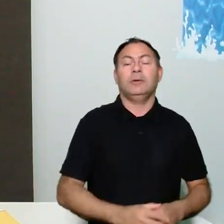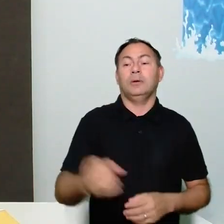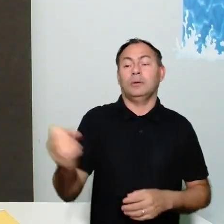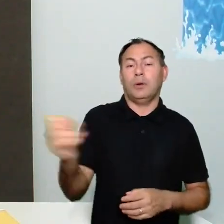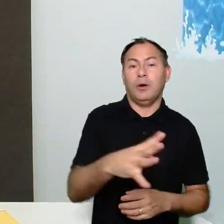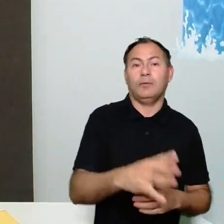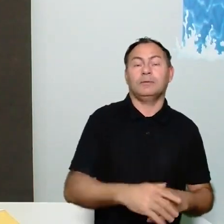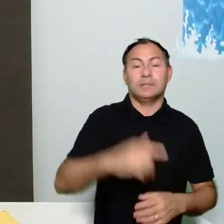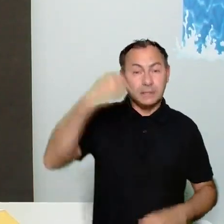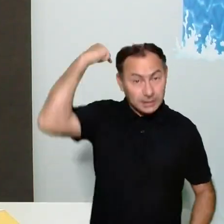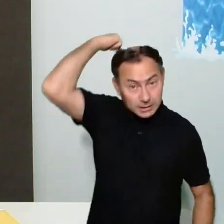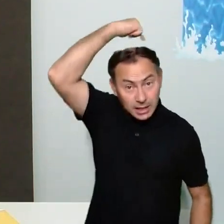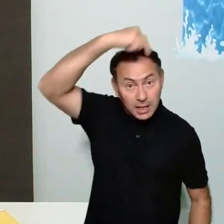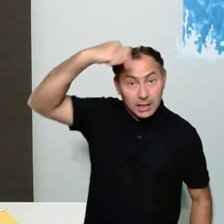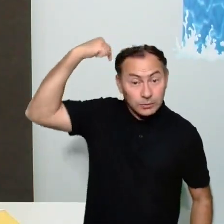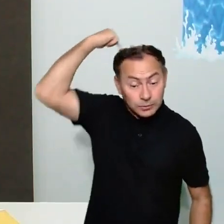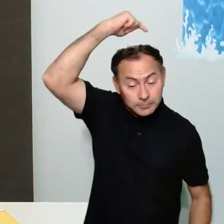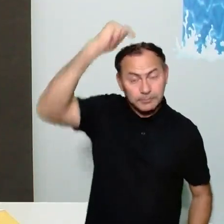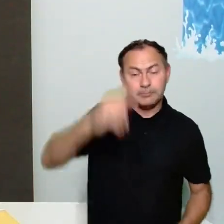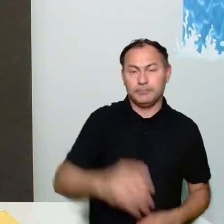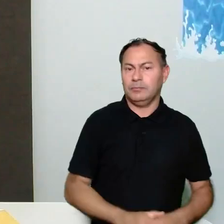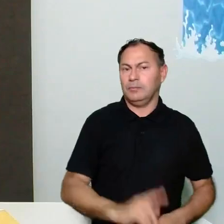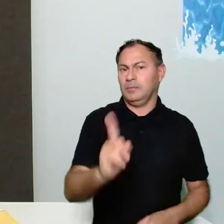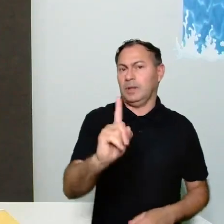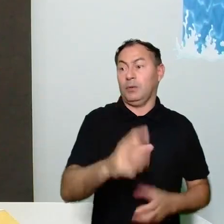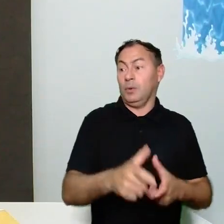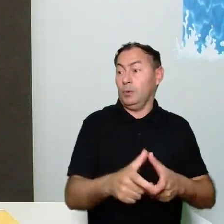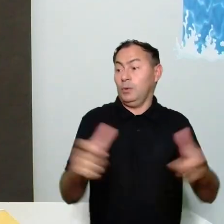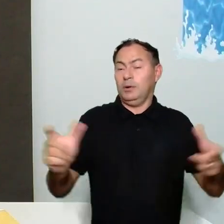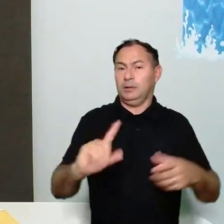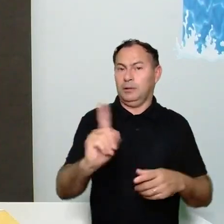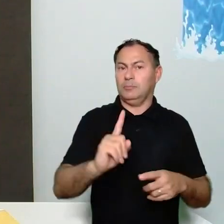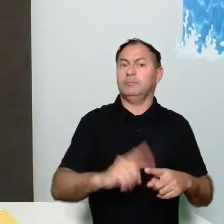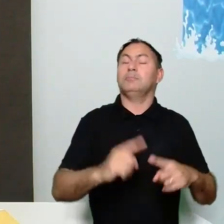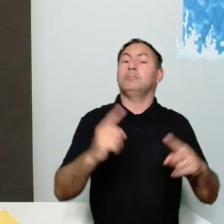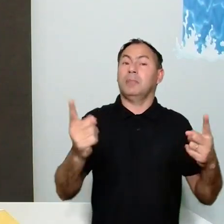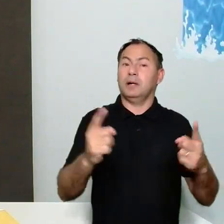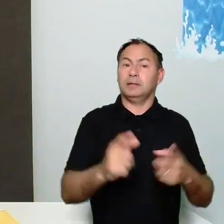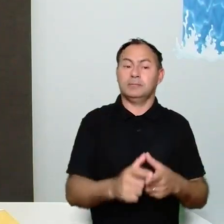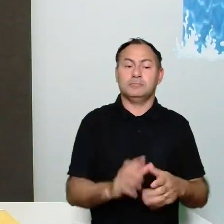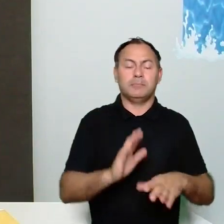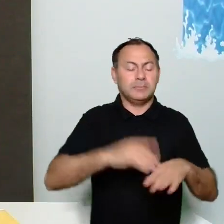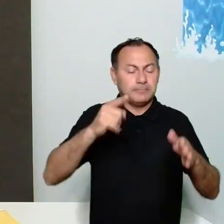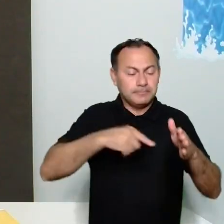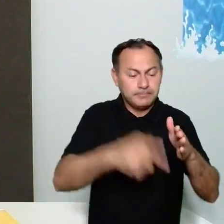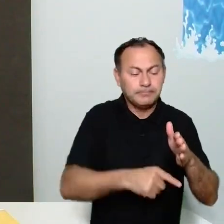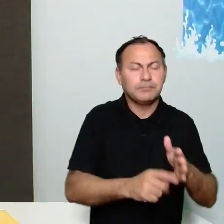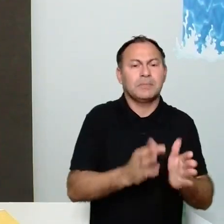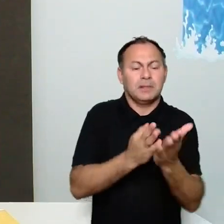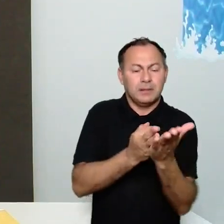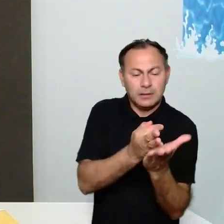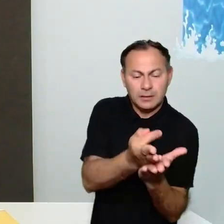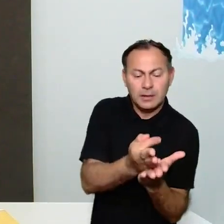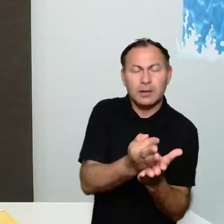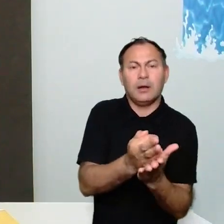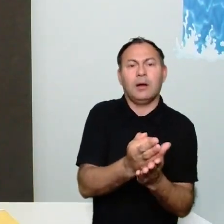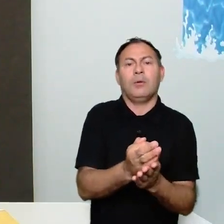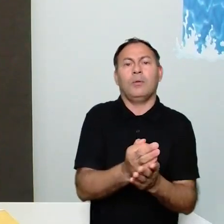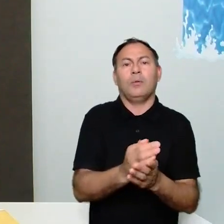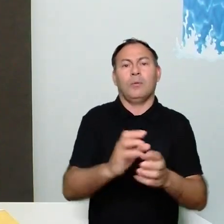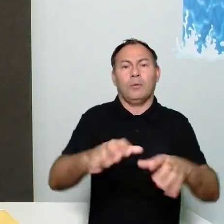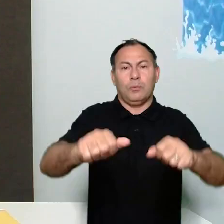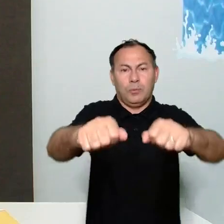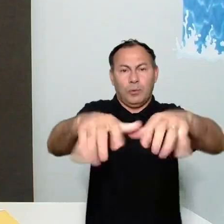novos santos. Isso não é um exagero, mas a mais profunda fidelidade ao